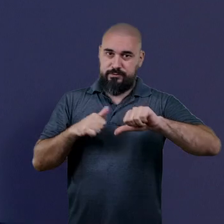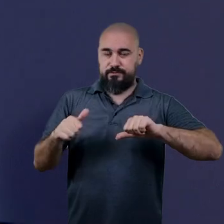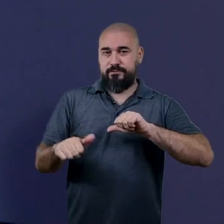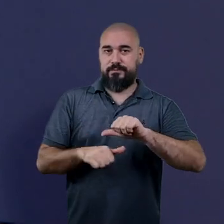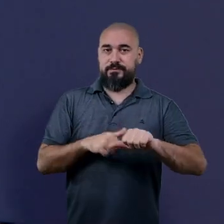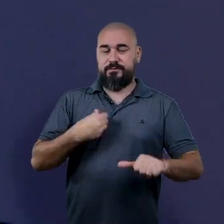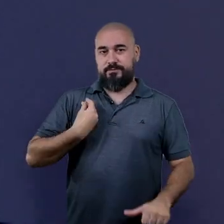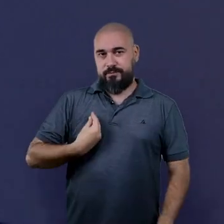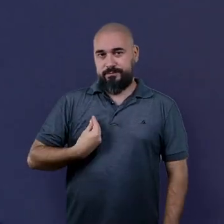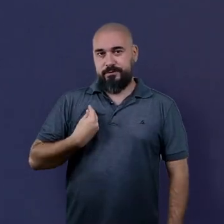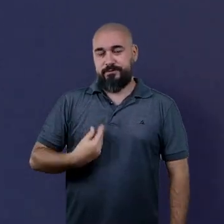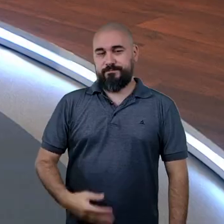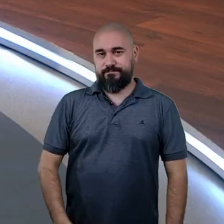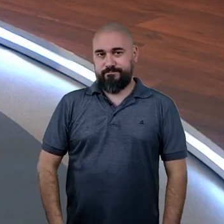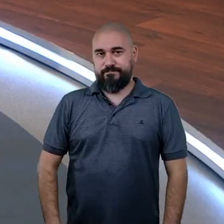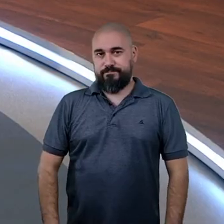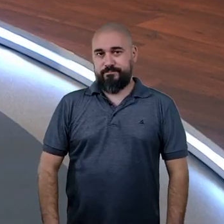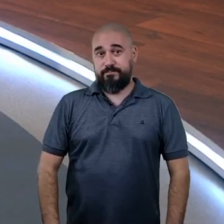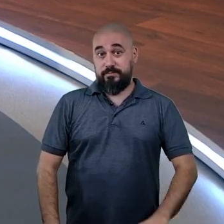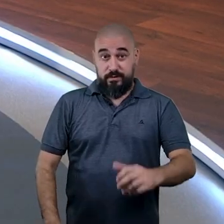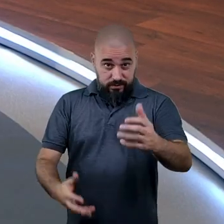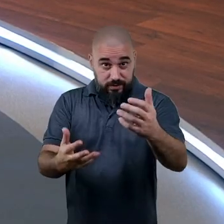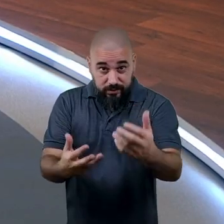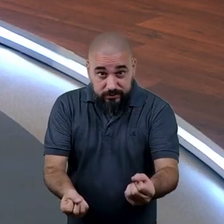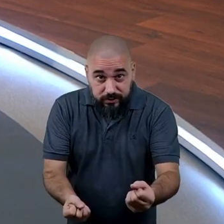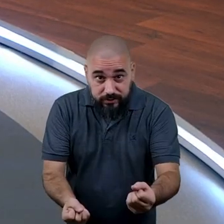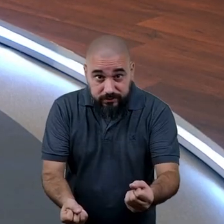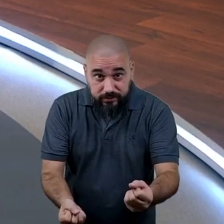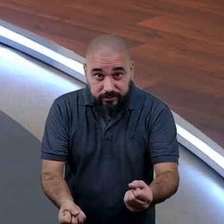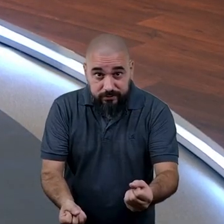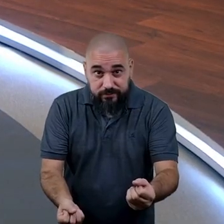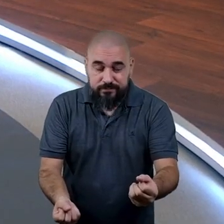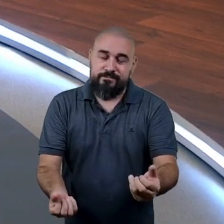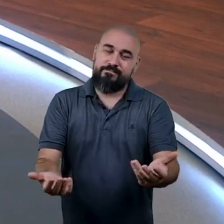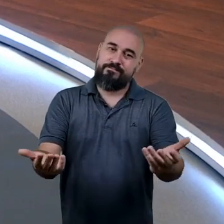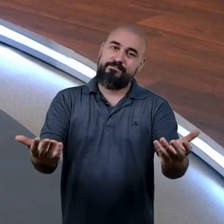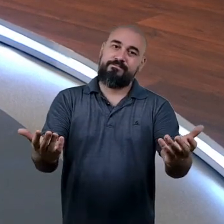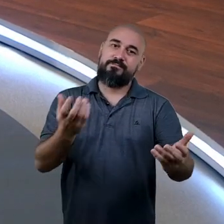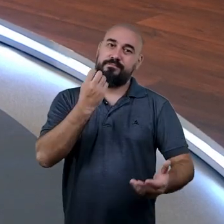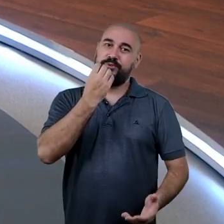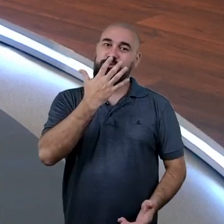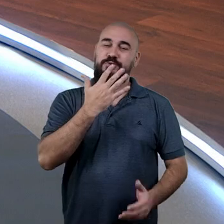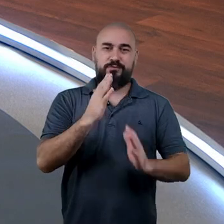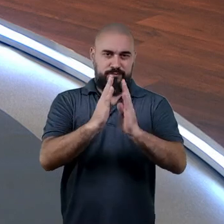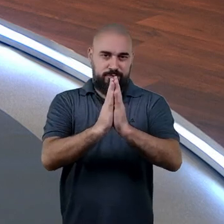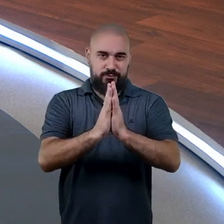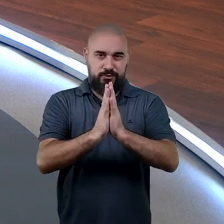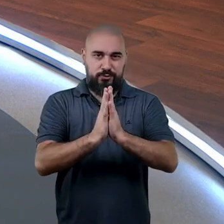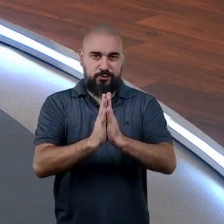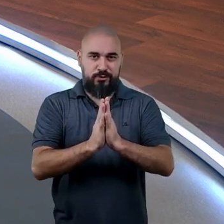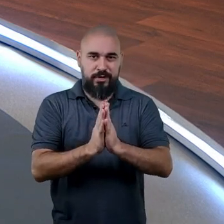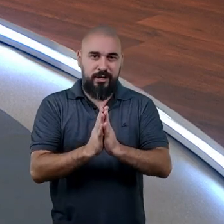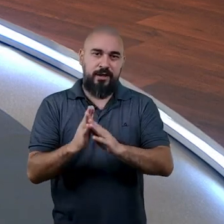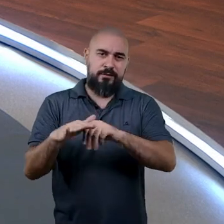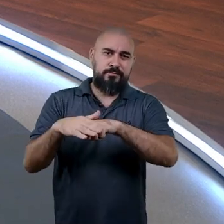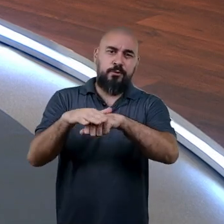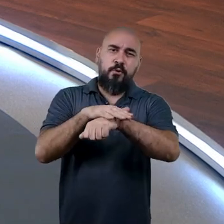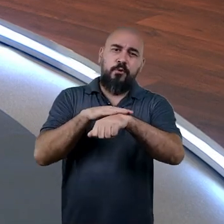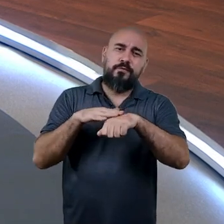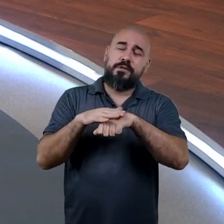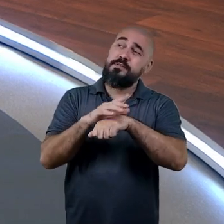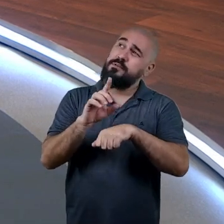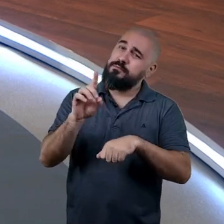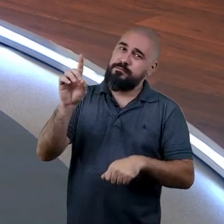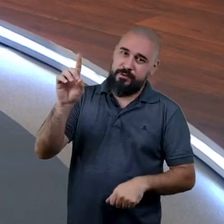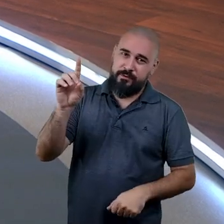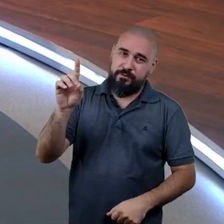vida. Se você aceita, eu quero nesse momento lhe convidar para fechar os seus olhos e vamos juntos